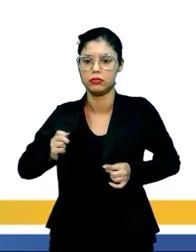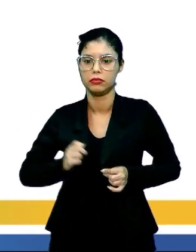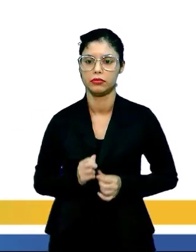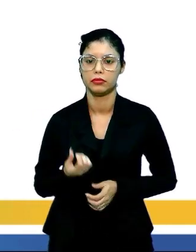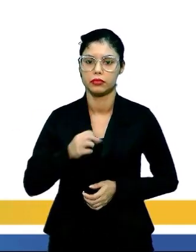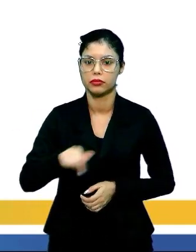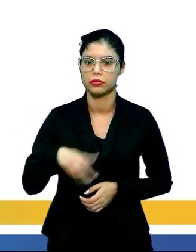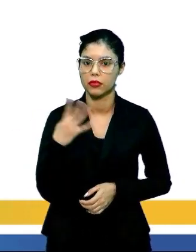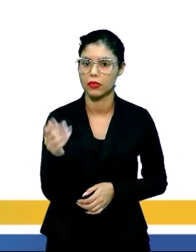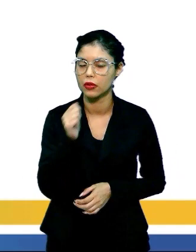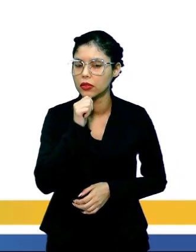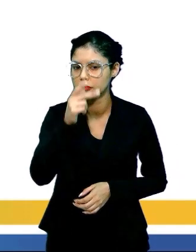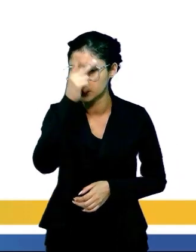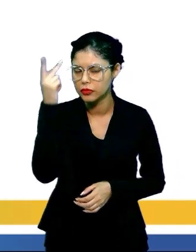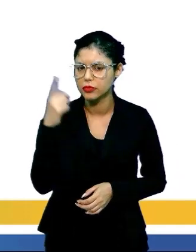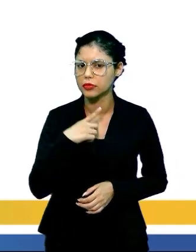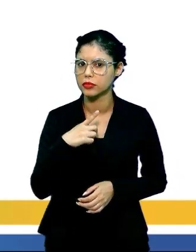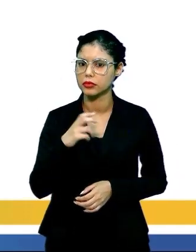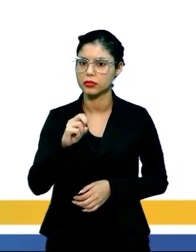tenho quantas pessoas aqui?